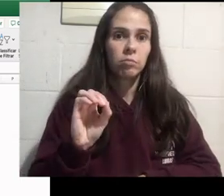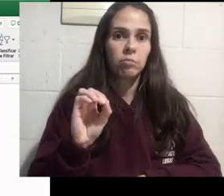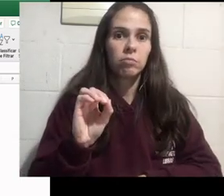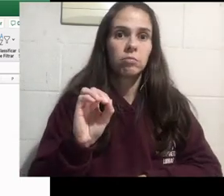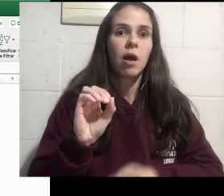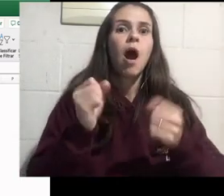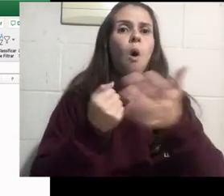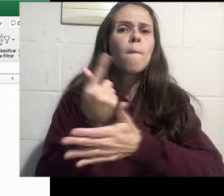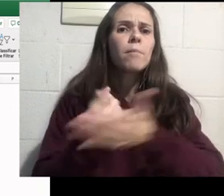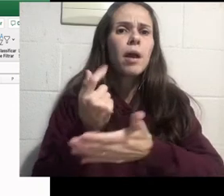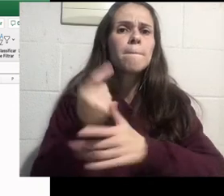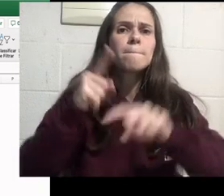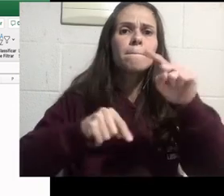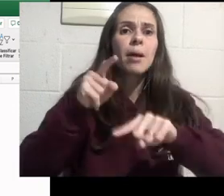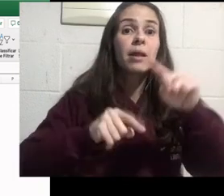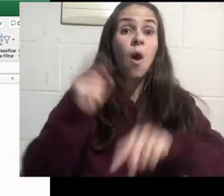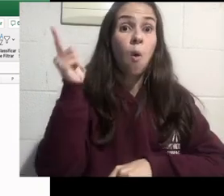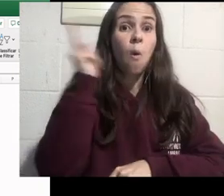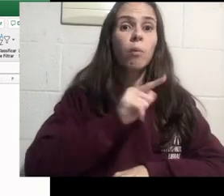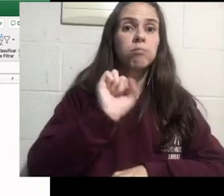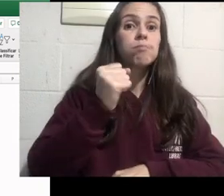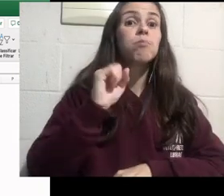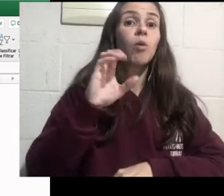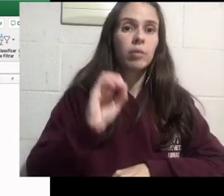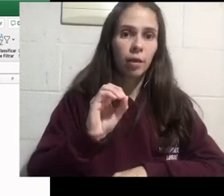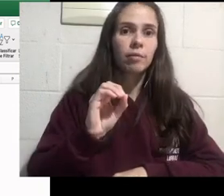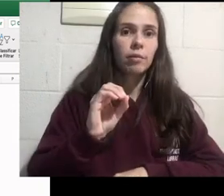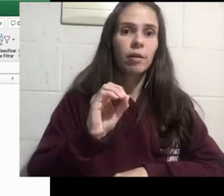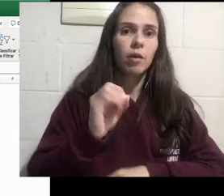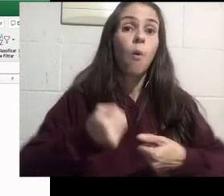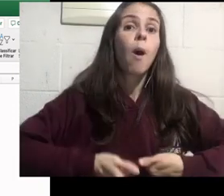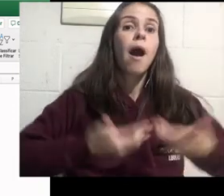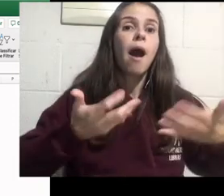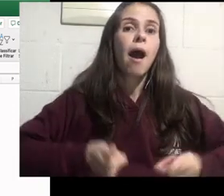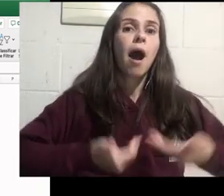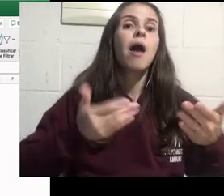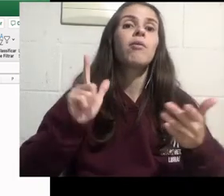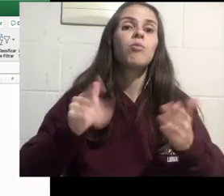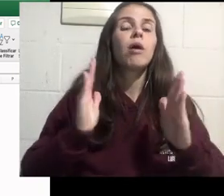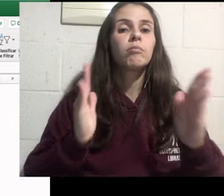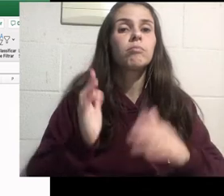esses recursos e realmente produzir 80, então o custo unitário vai ser os